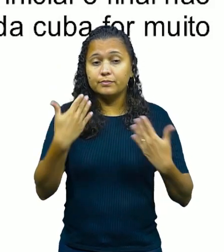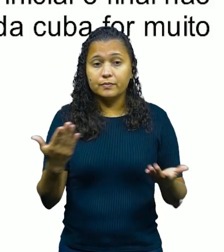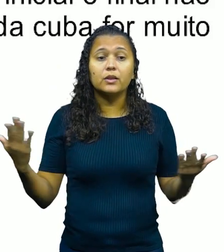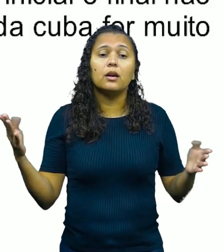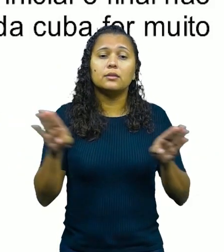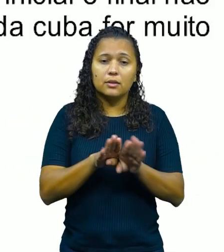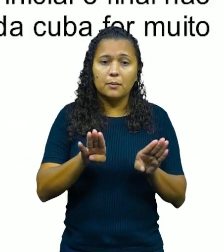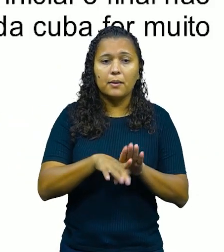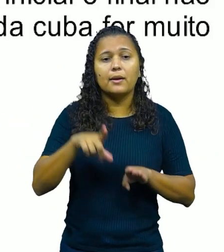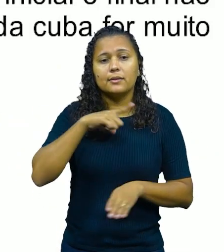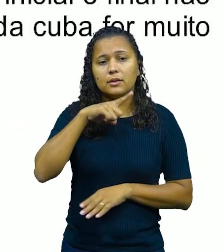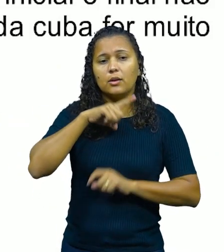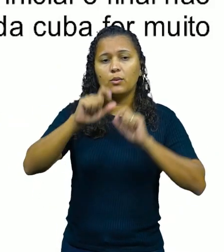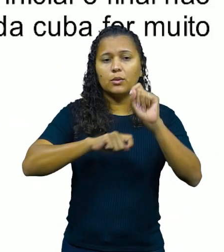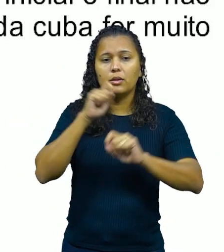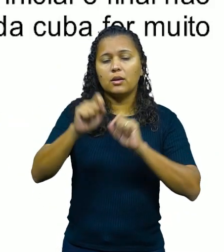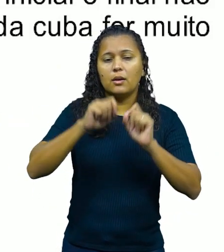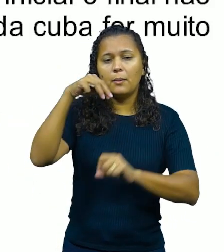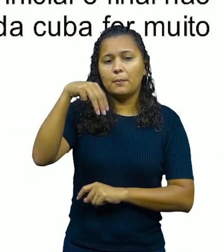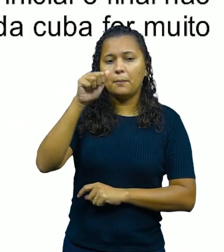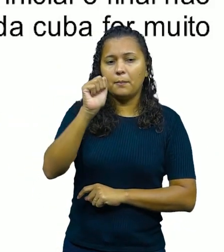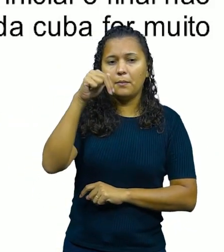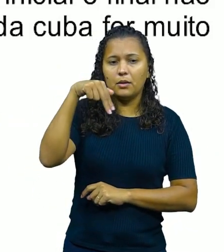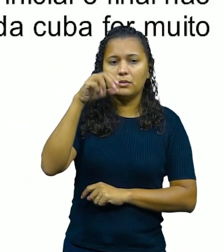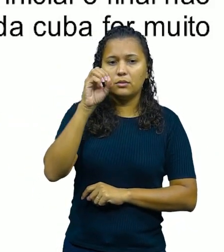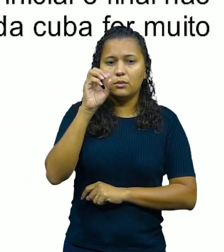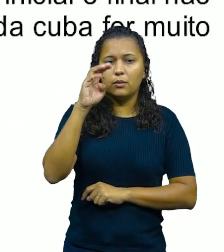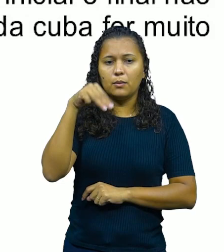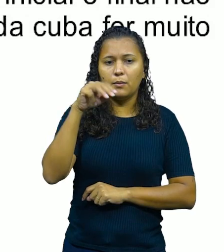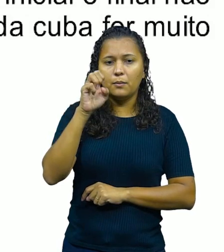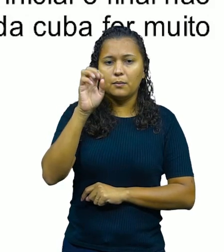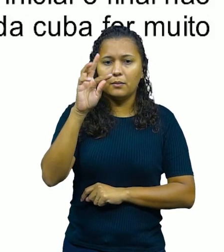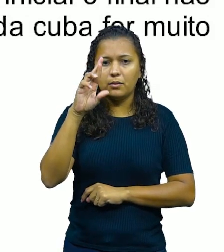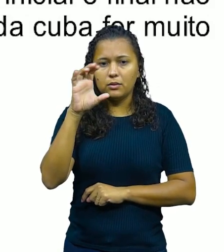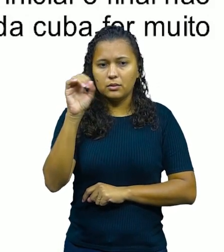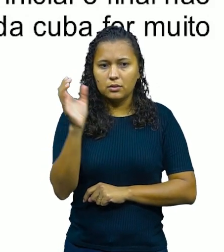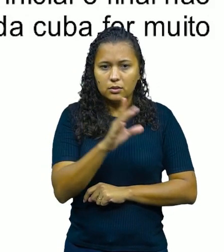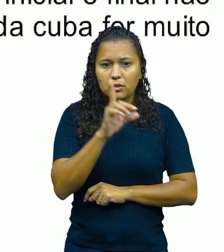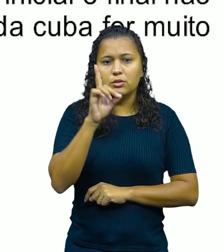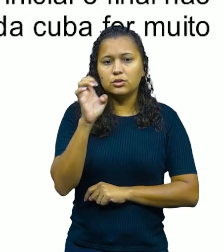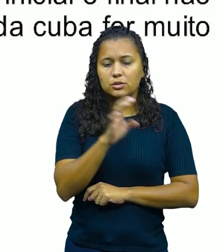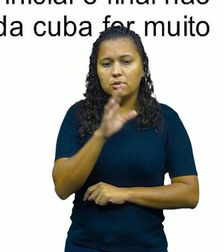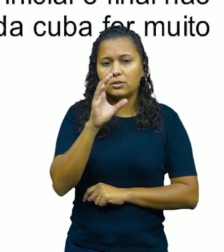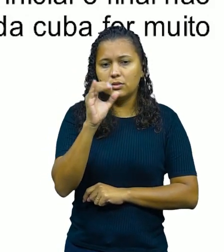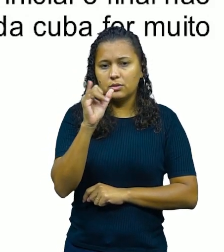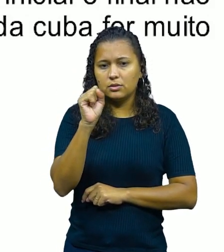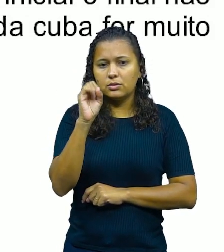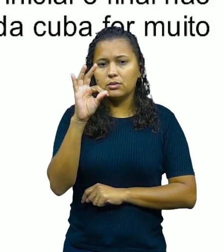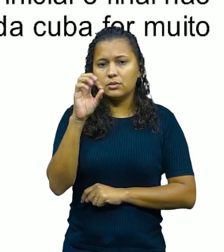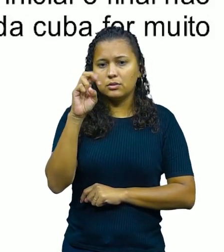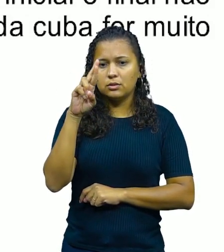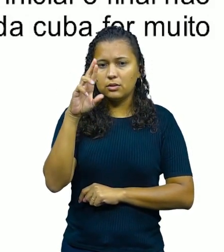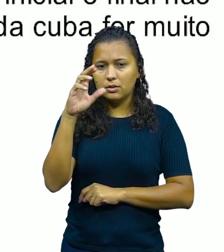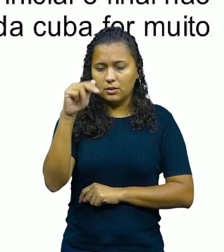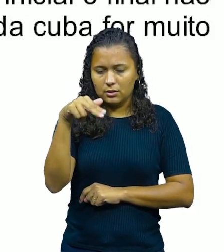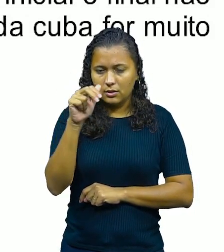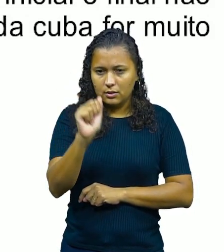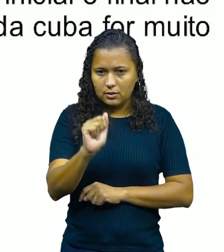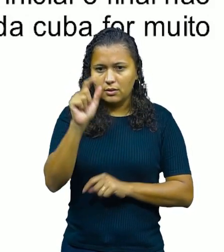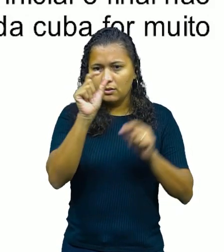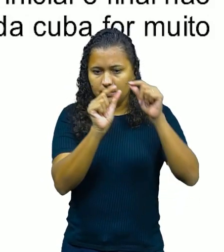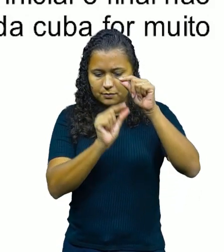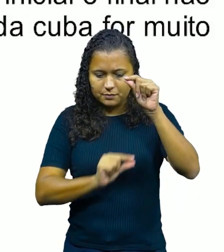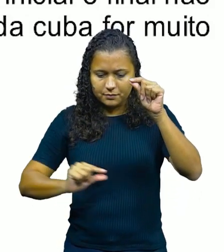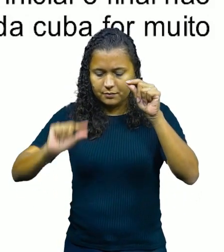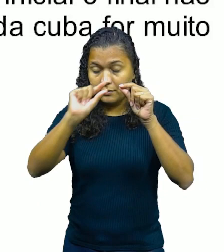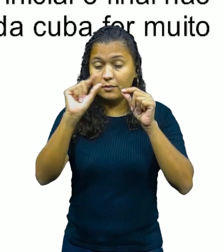nós temos o nanômetro de cisterna. Neste nanômetro, um ramo de tubo também em formato em U é substituído por